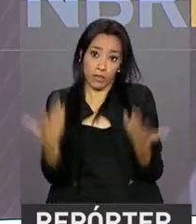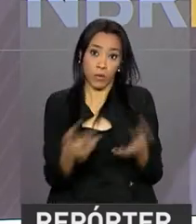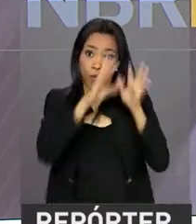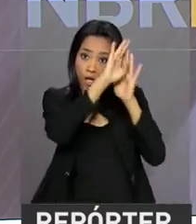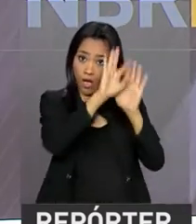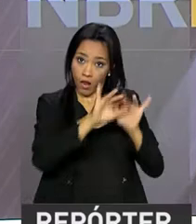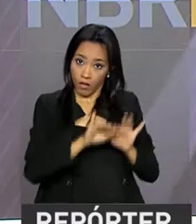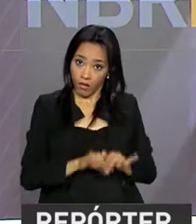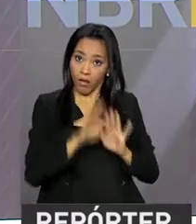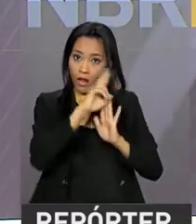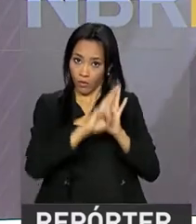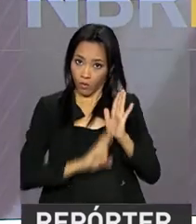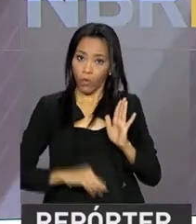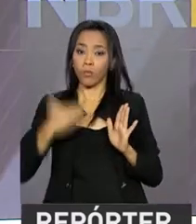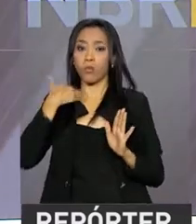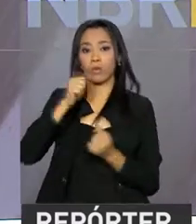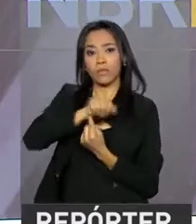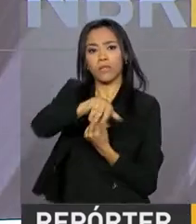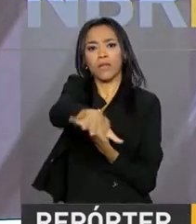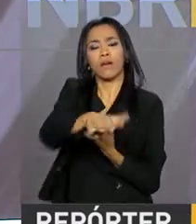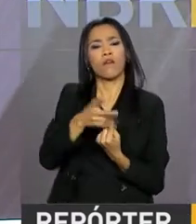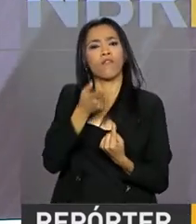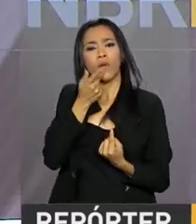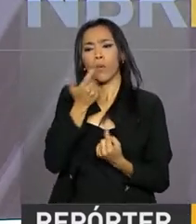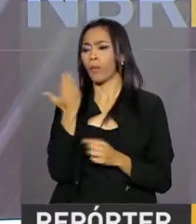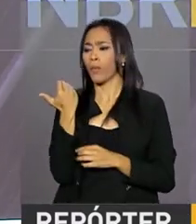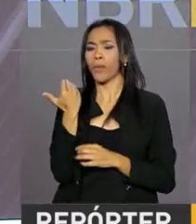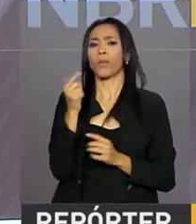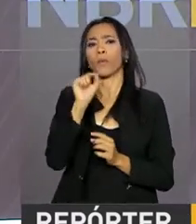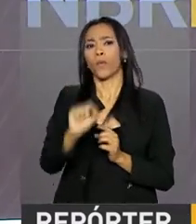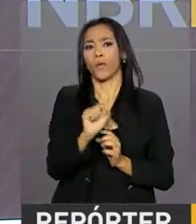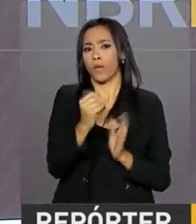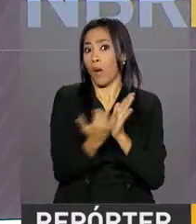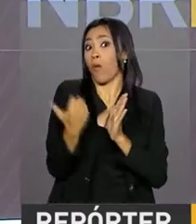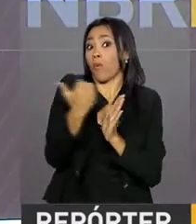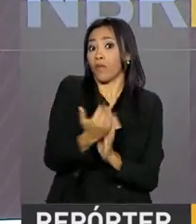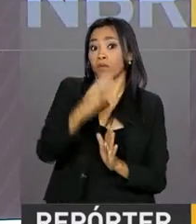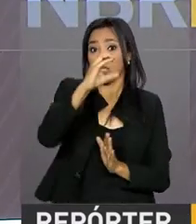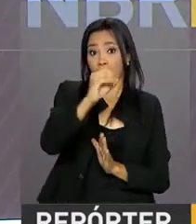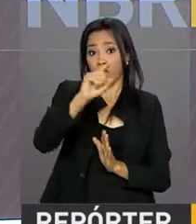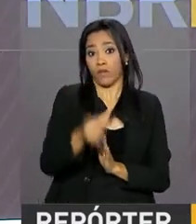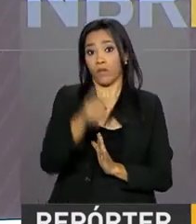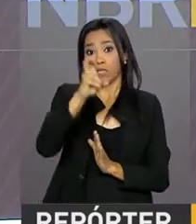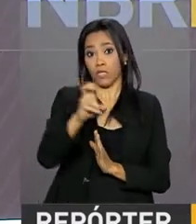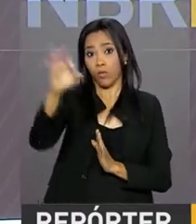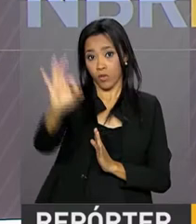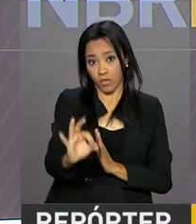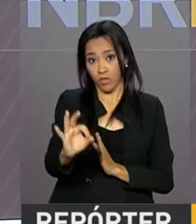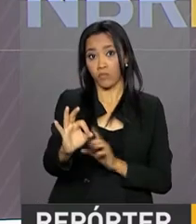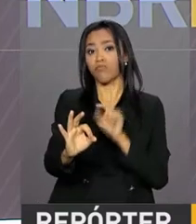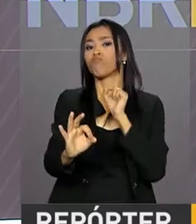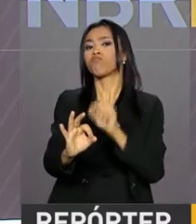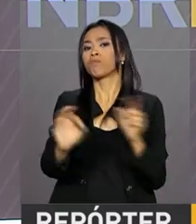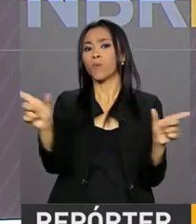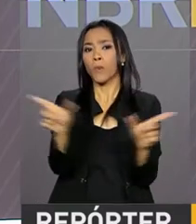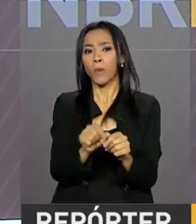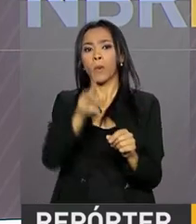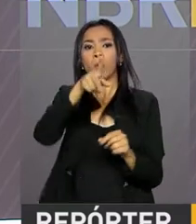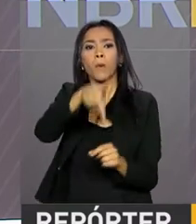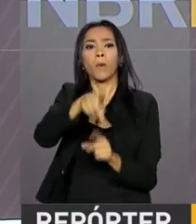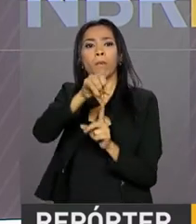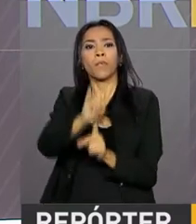central divulgado agora pouco estima crescimento de 0,5 por cento para o produto